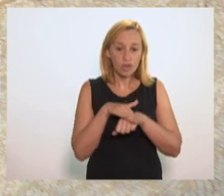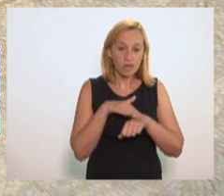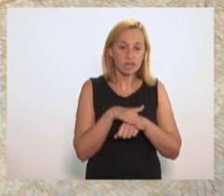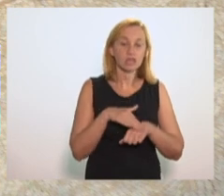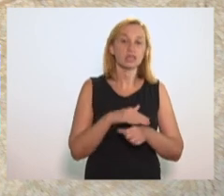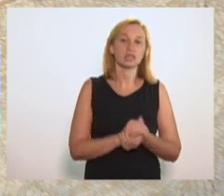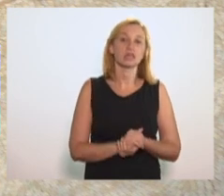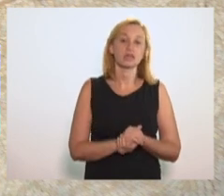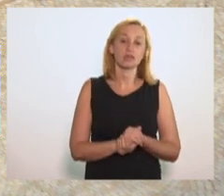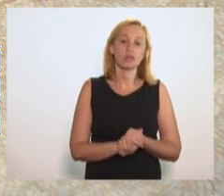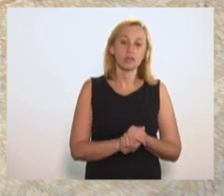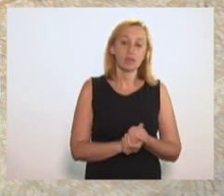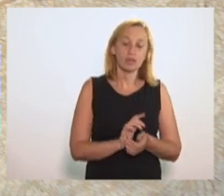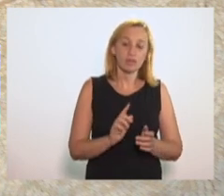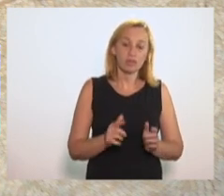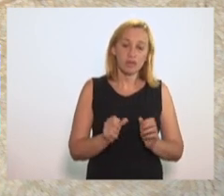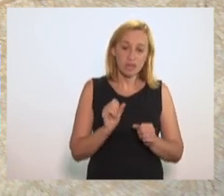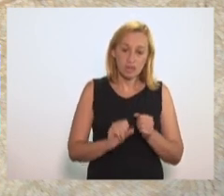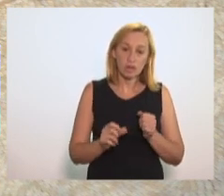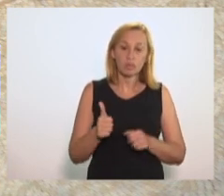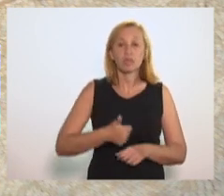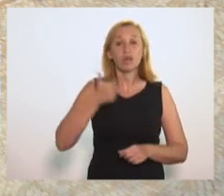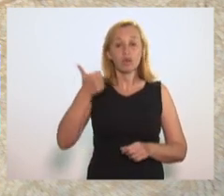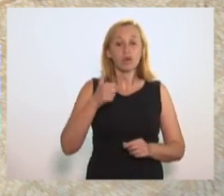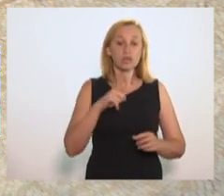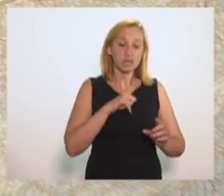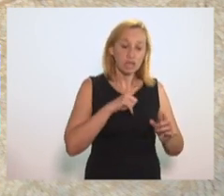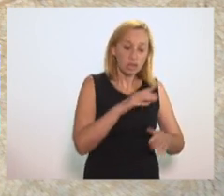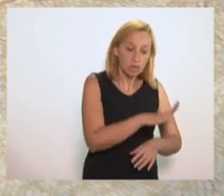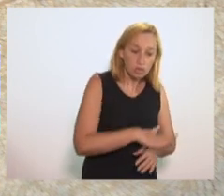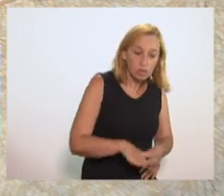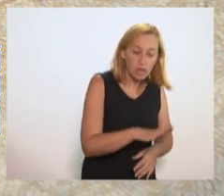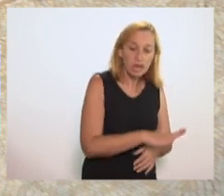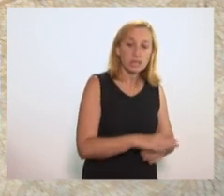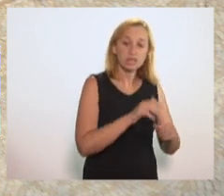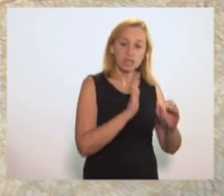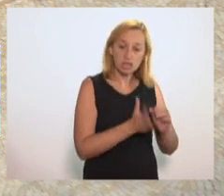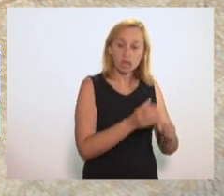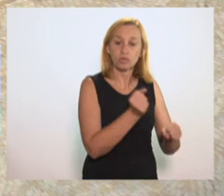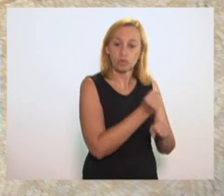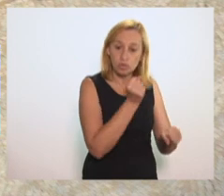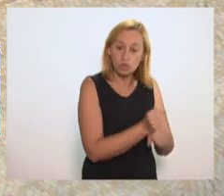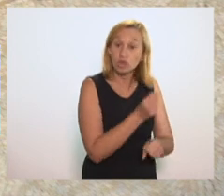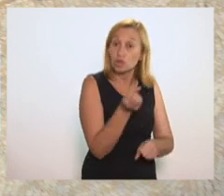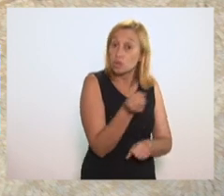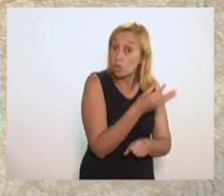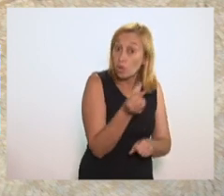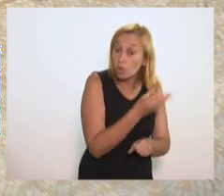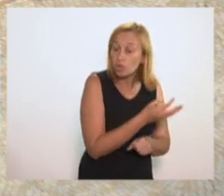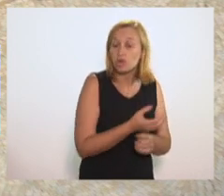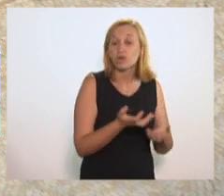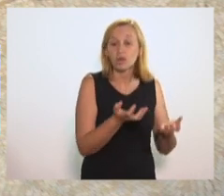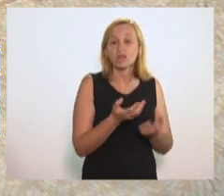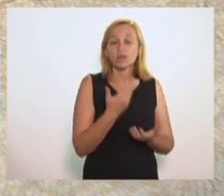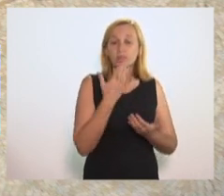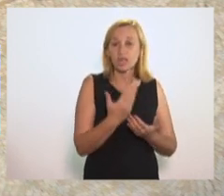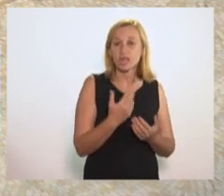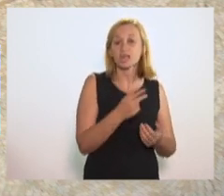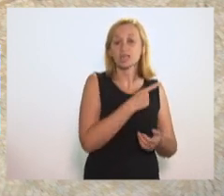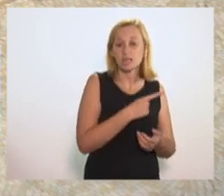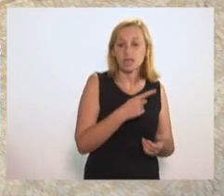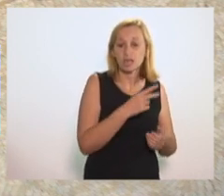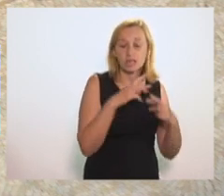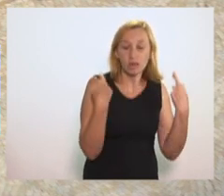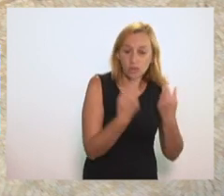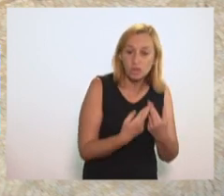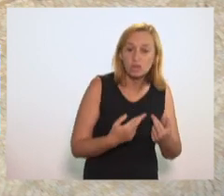razoabilidade a áreas do hospital que podem funcionar que foram reformadas recentemente ou seja eu quero apenas repercutir essa reunião reforçar o que